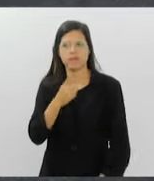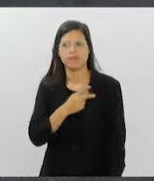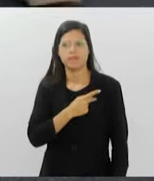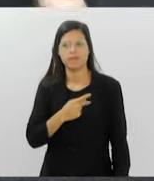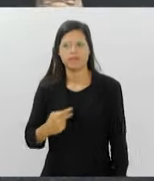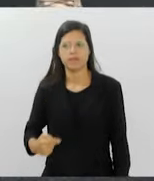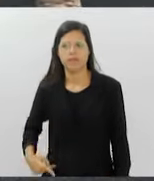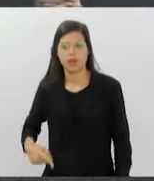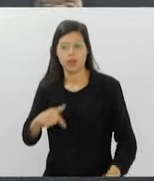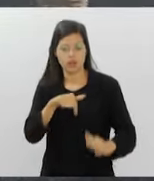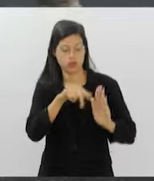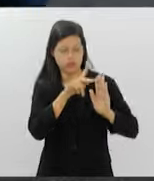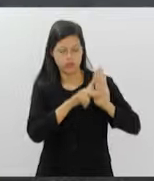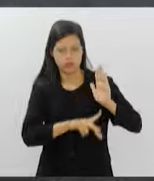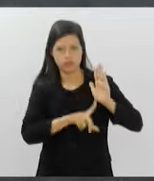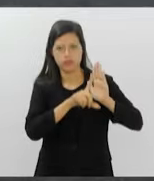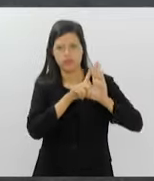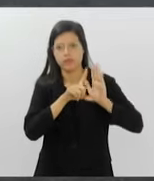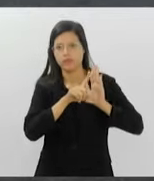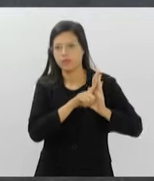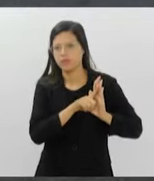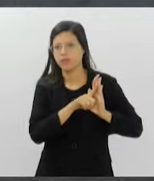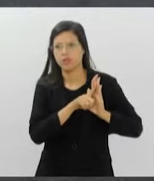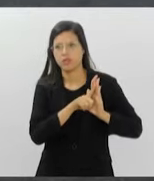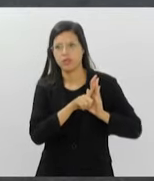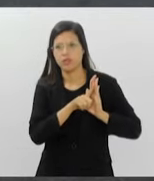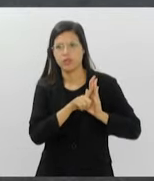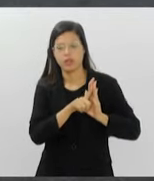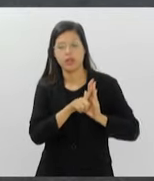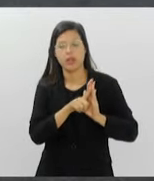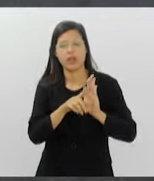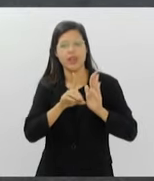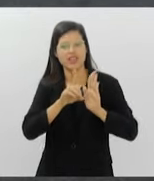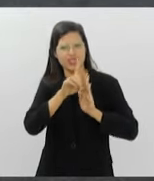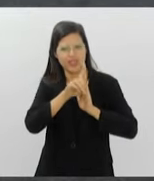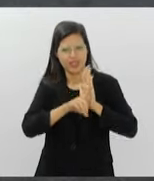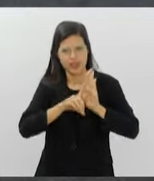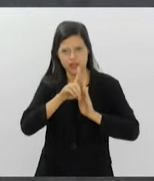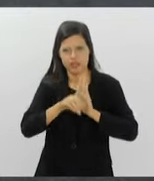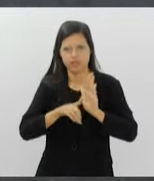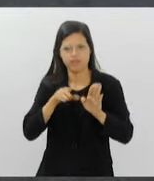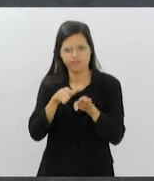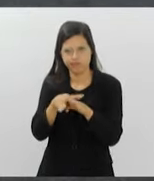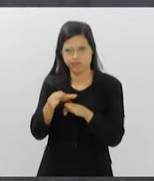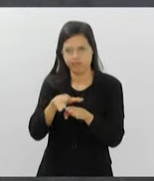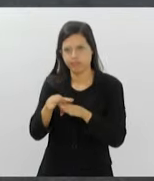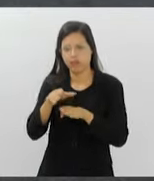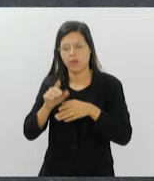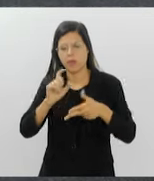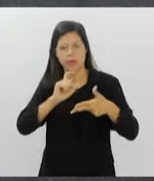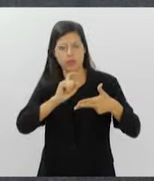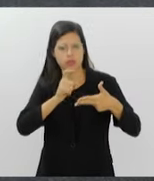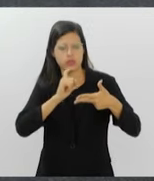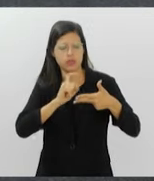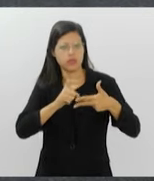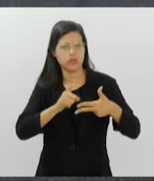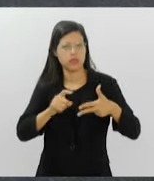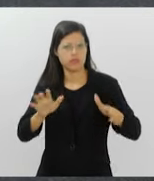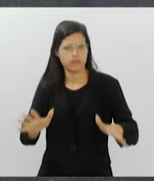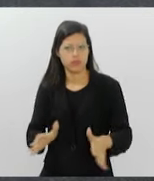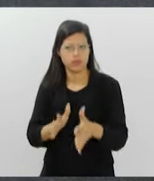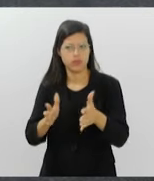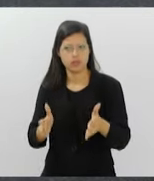esse projeto de lei é para estabelecer as diretrizes para que o Poder Executivo